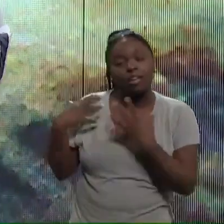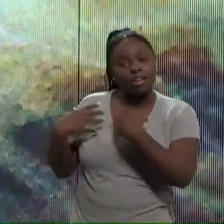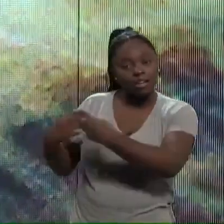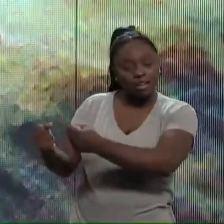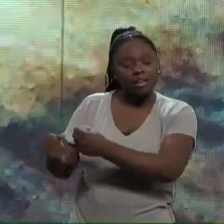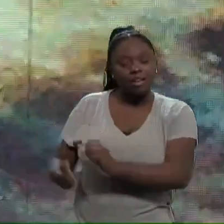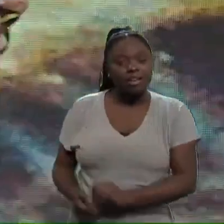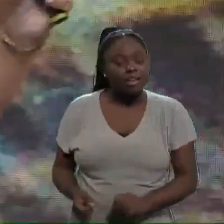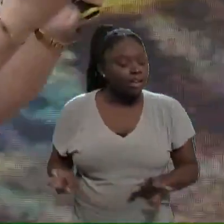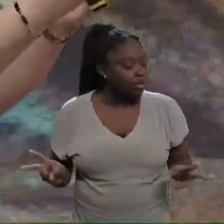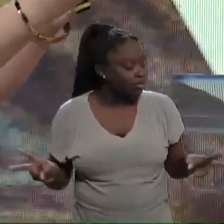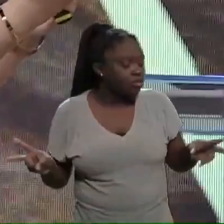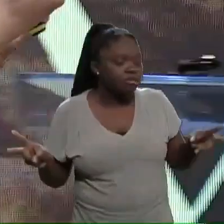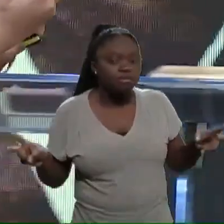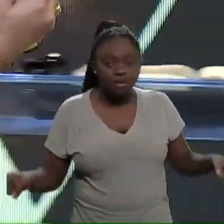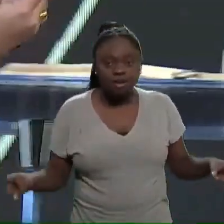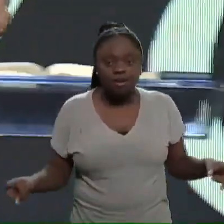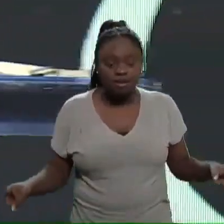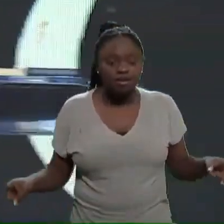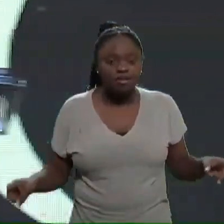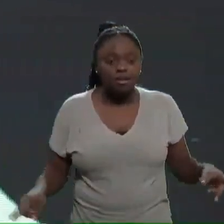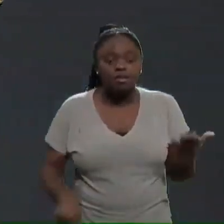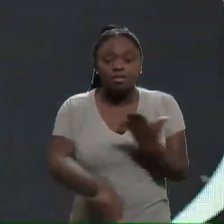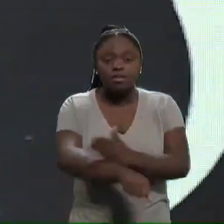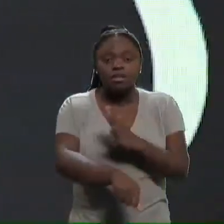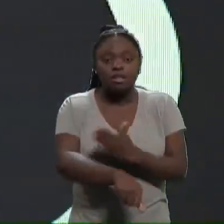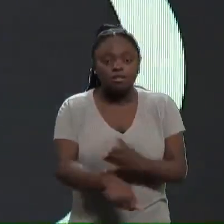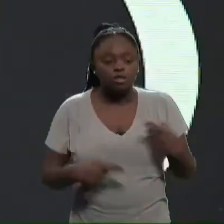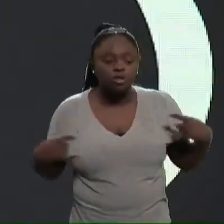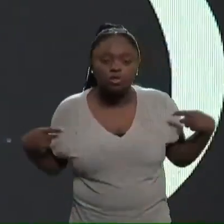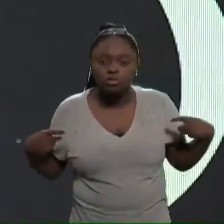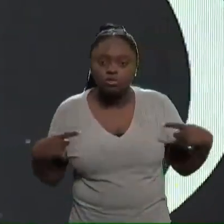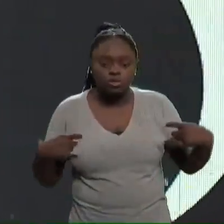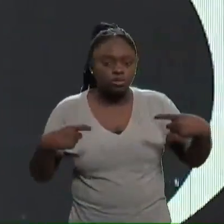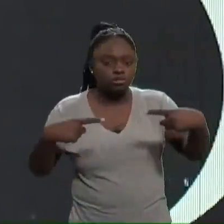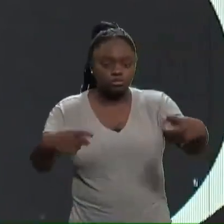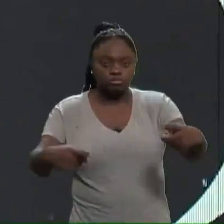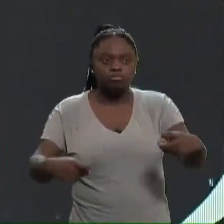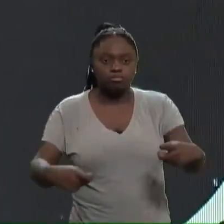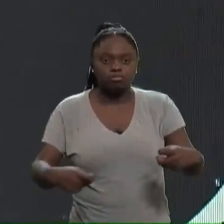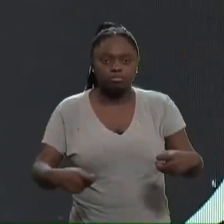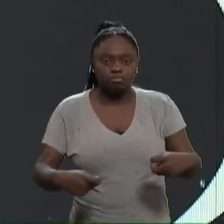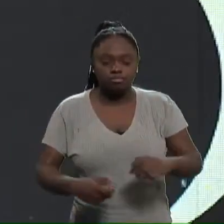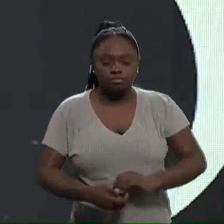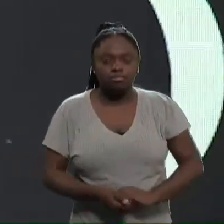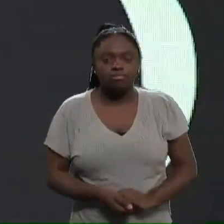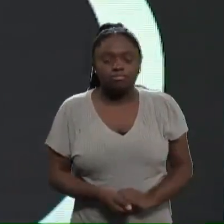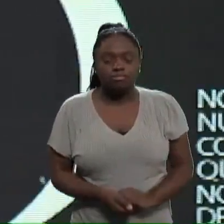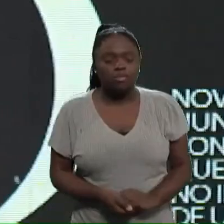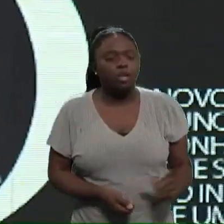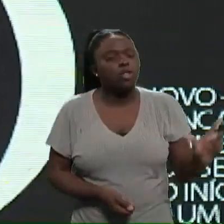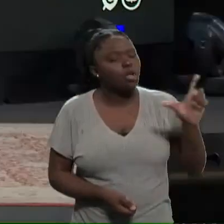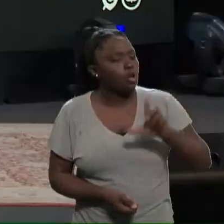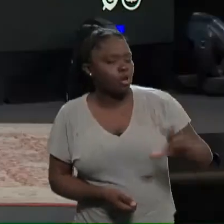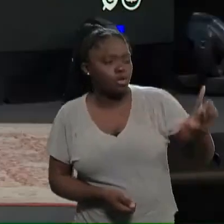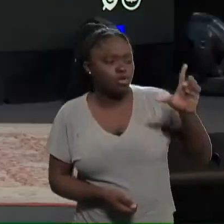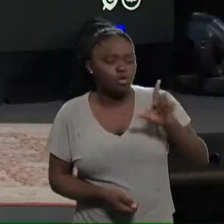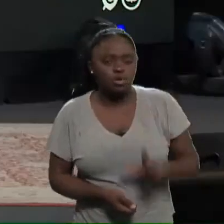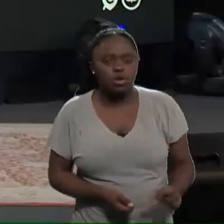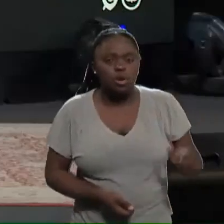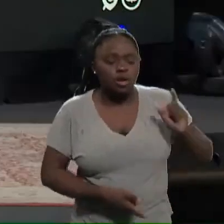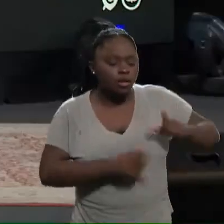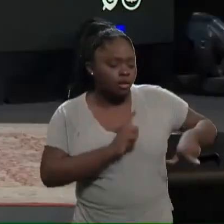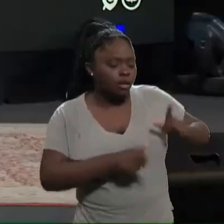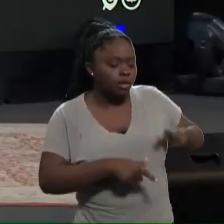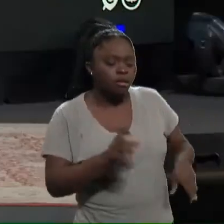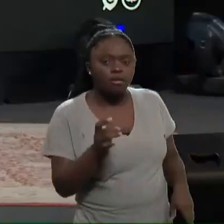Um treinamento para o campo de batalha, mata-mata entre os soldados. É lógico que o exército de Israel está